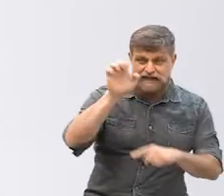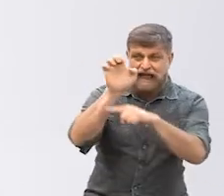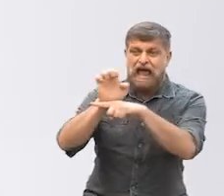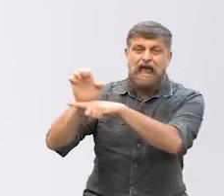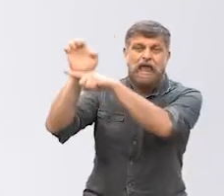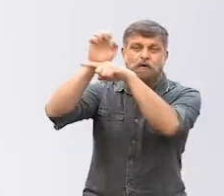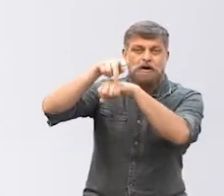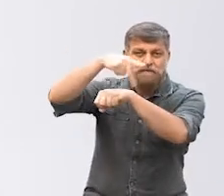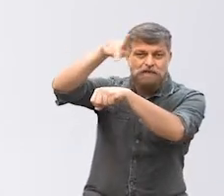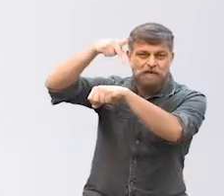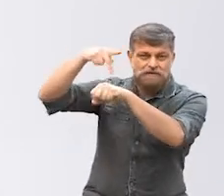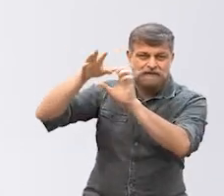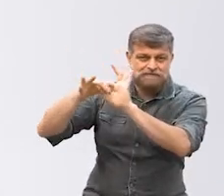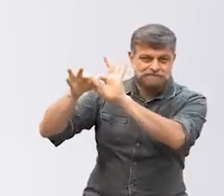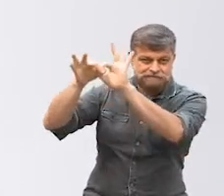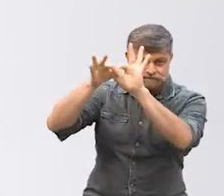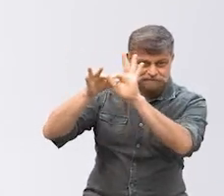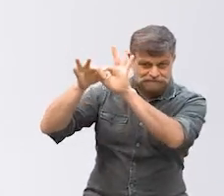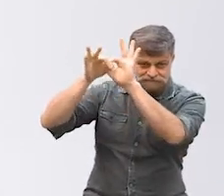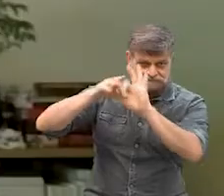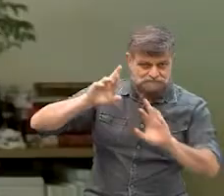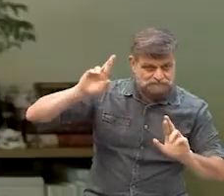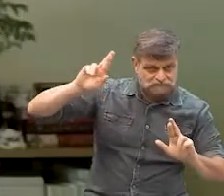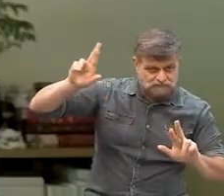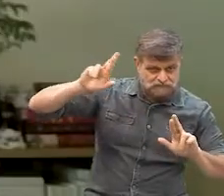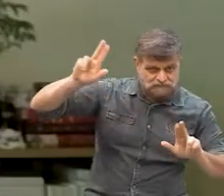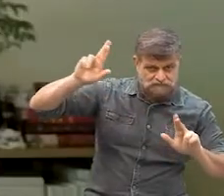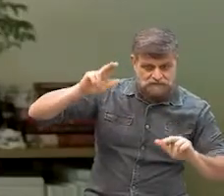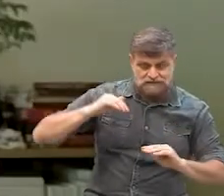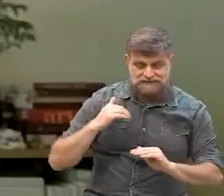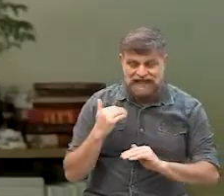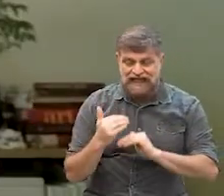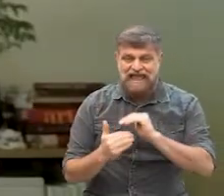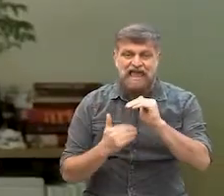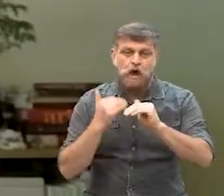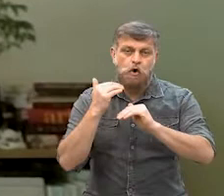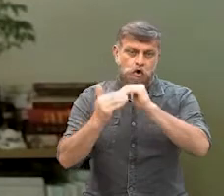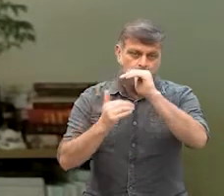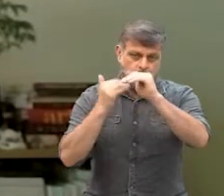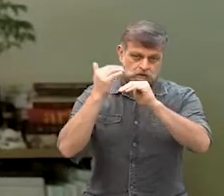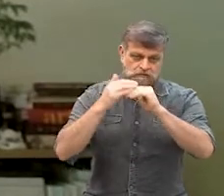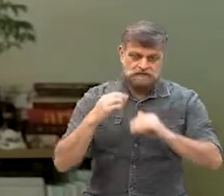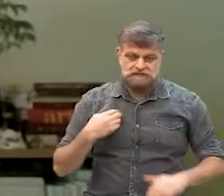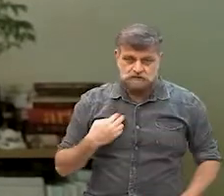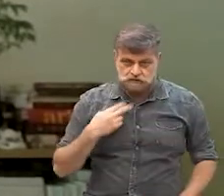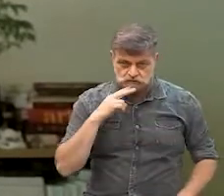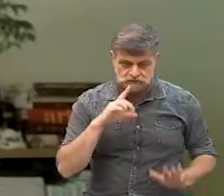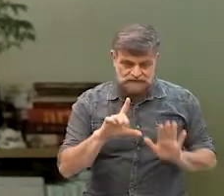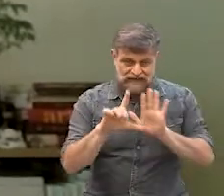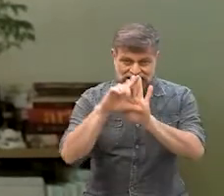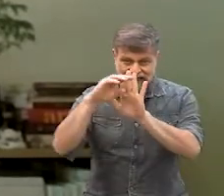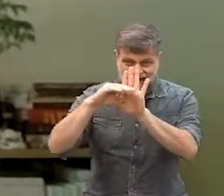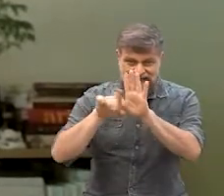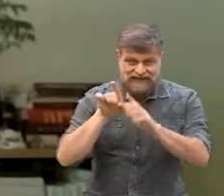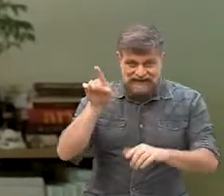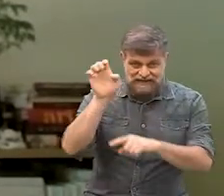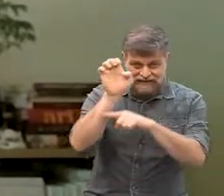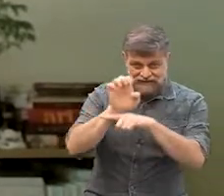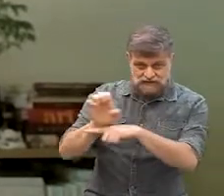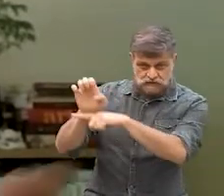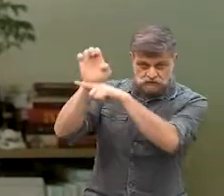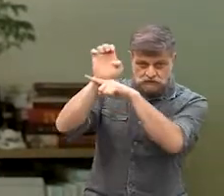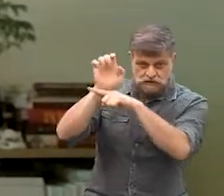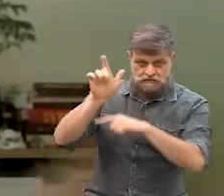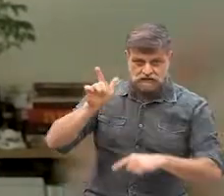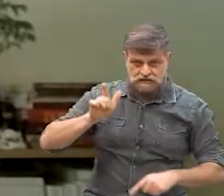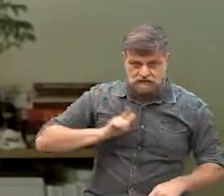países num processo diferente, econômico, de desenvolvimento, mas se a gente olhar para a legislação europeia, existe um caminho